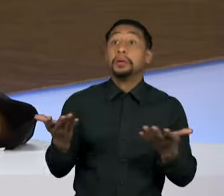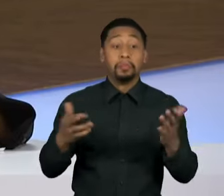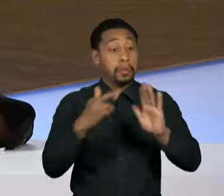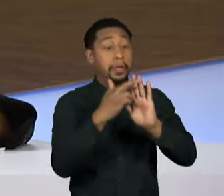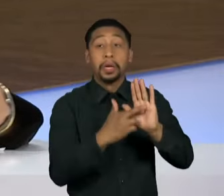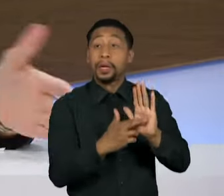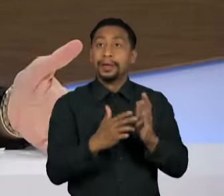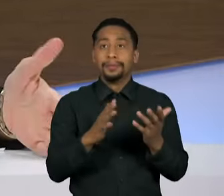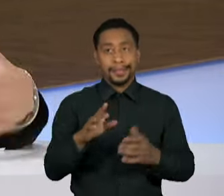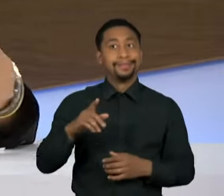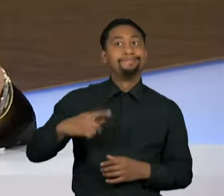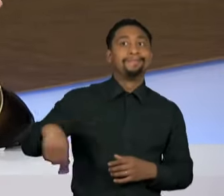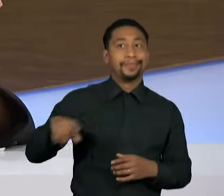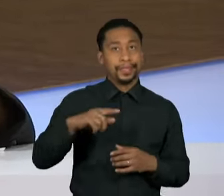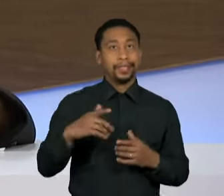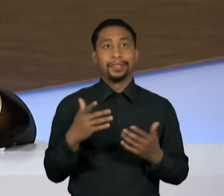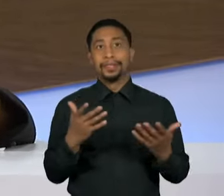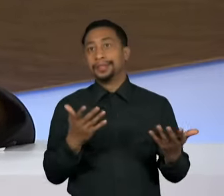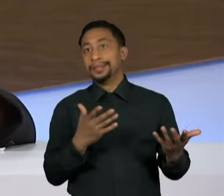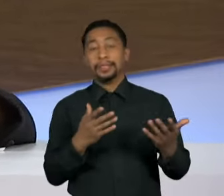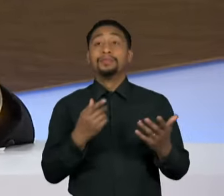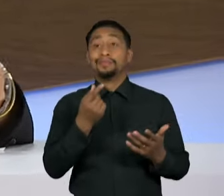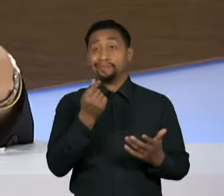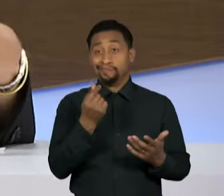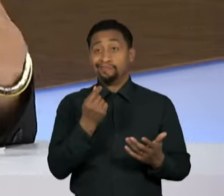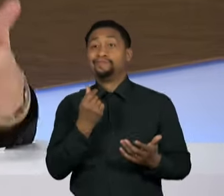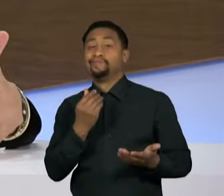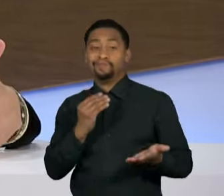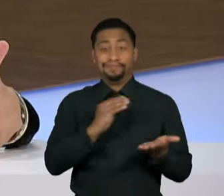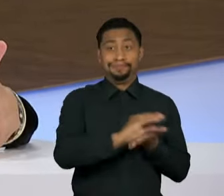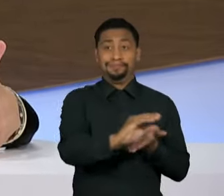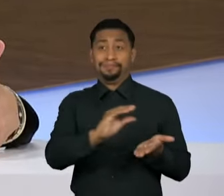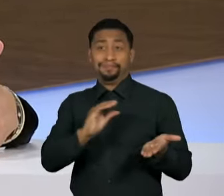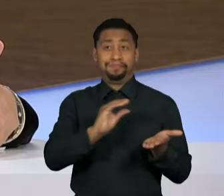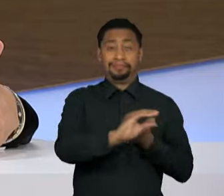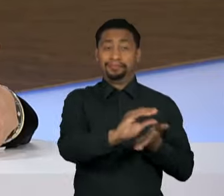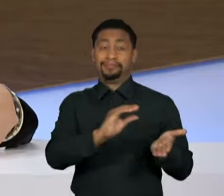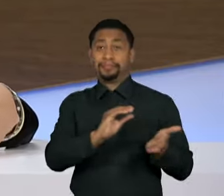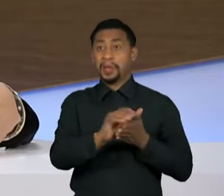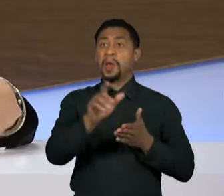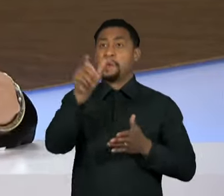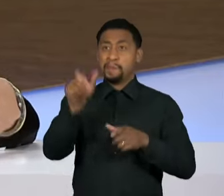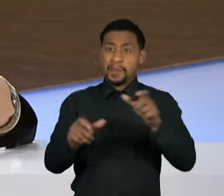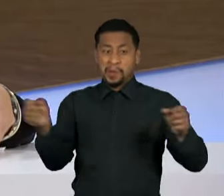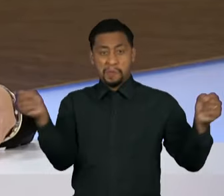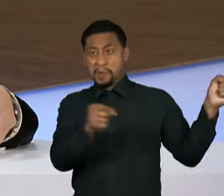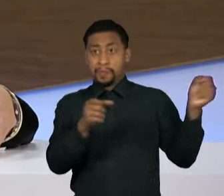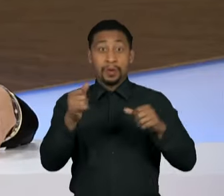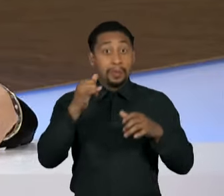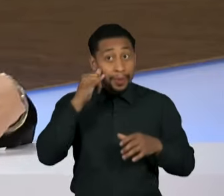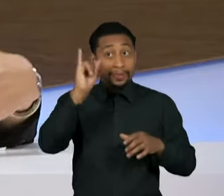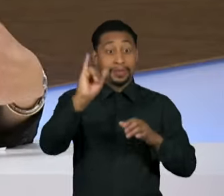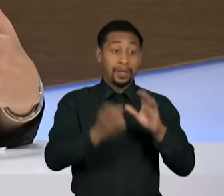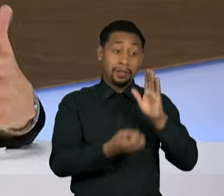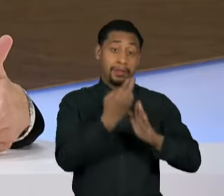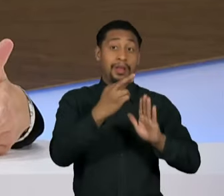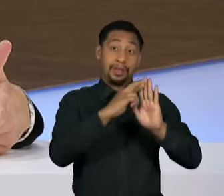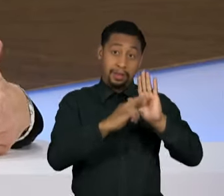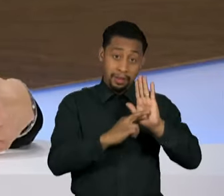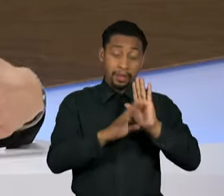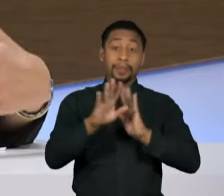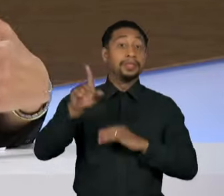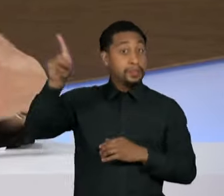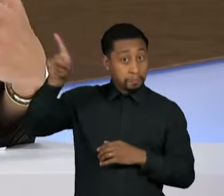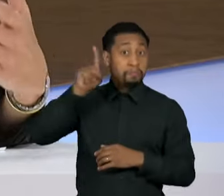mesmo tempo, elas respondem, elas põem dinheiro, pessoas, para evitar essa regulação a todo custo. Mesmo os Estados Unidos, que tem uma